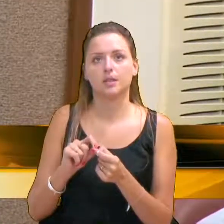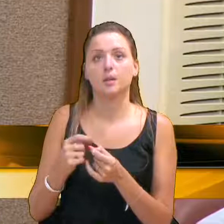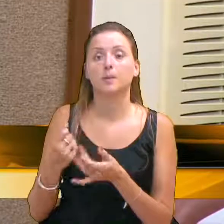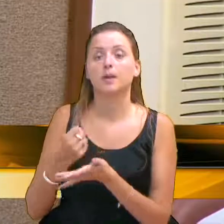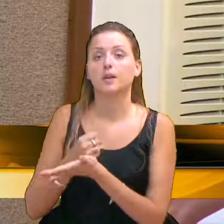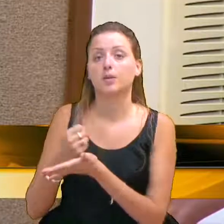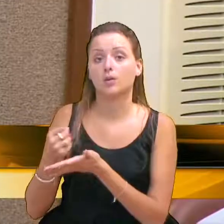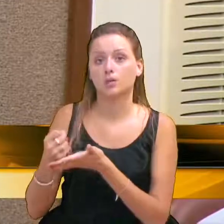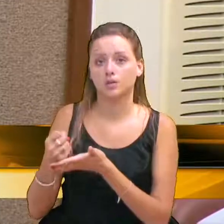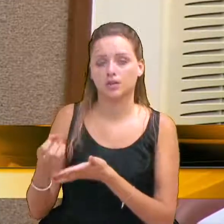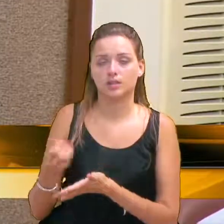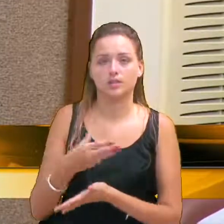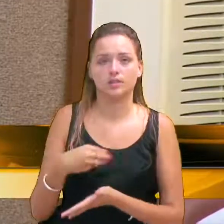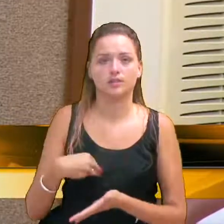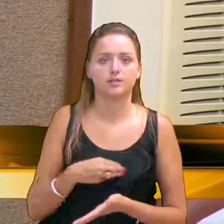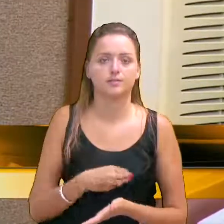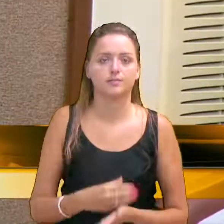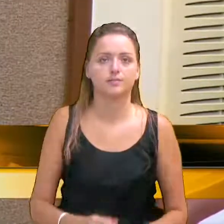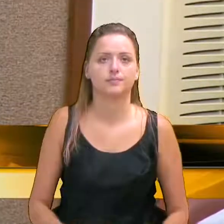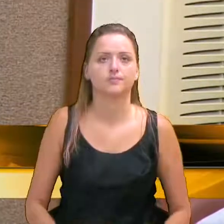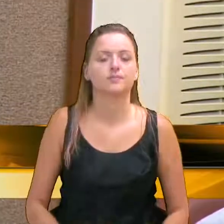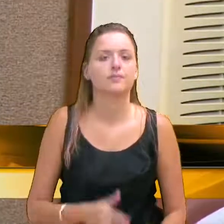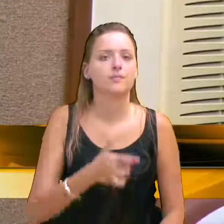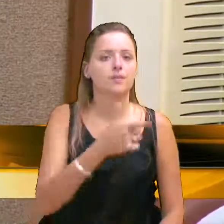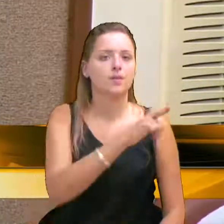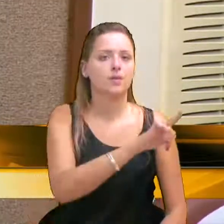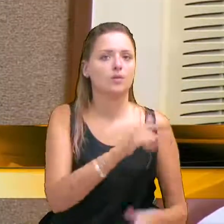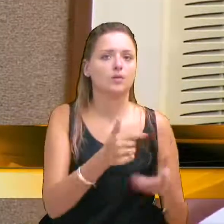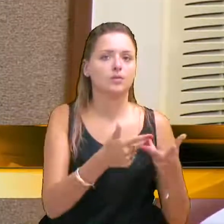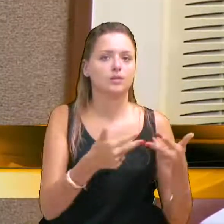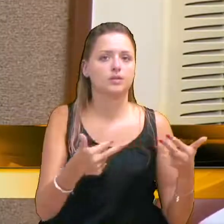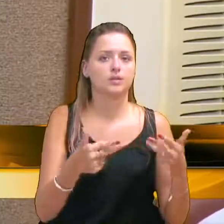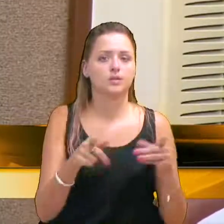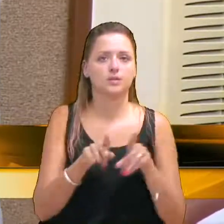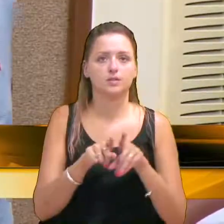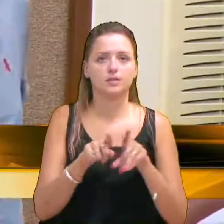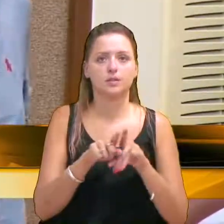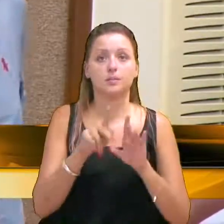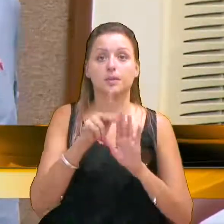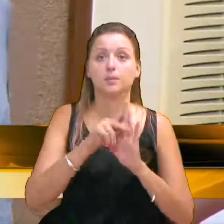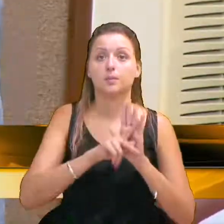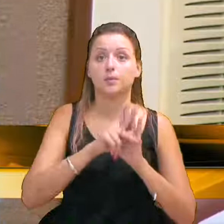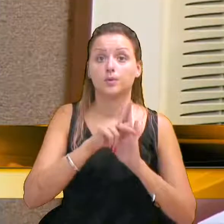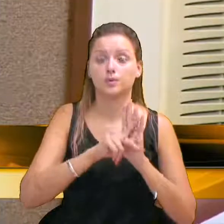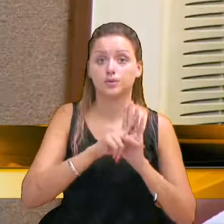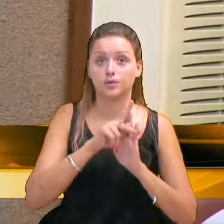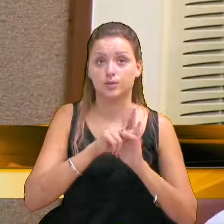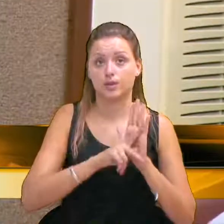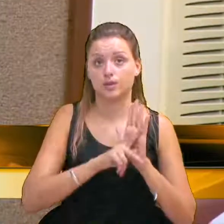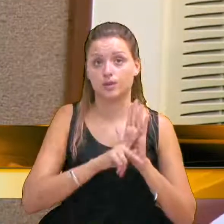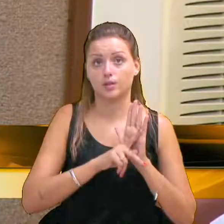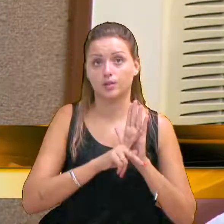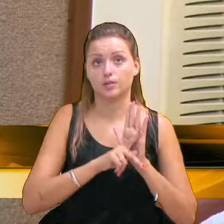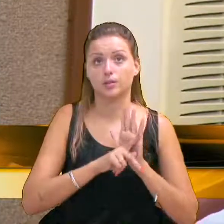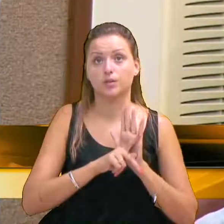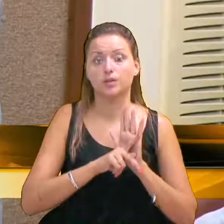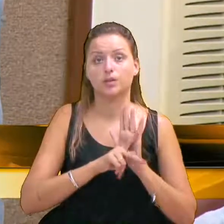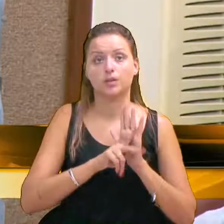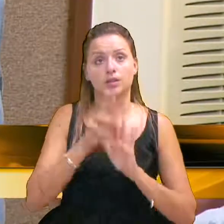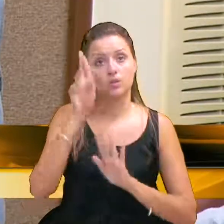absorvido essa questão. Outra questão também é a questão dos projetos que esse